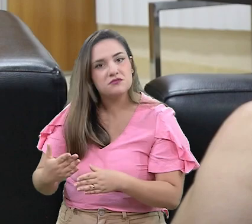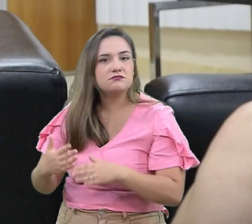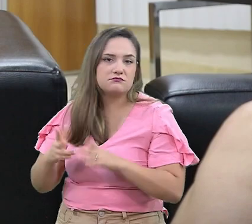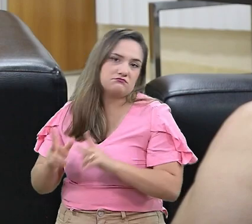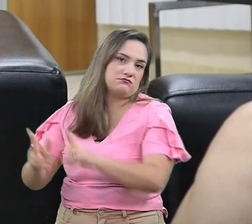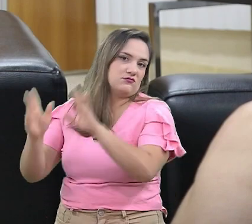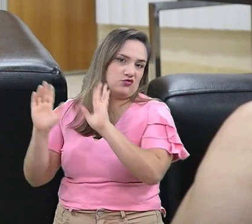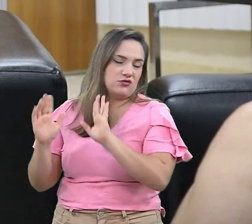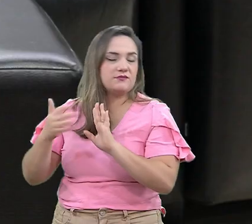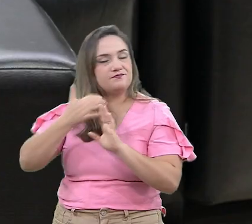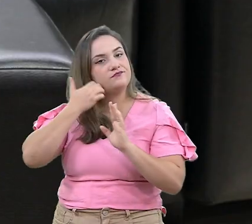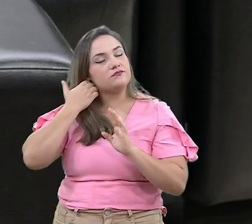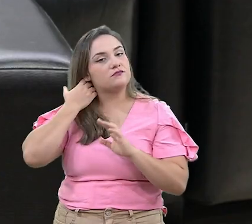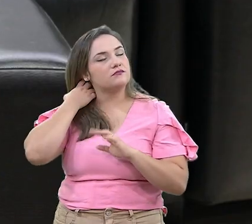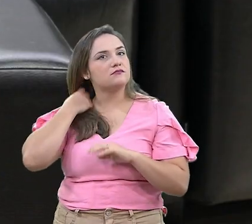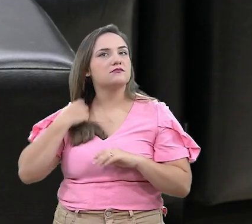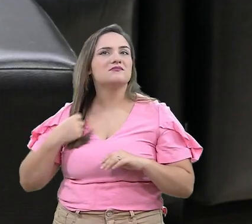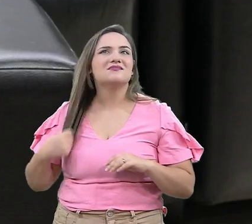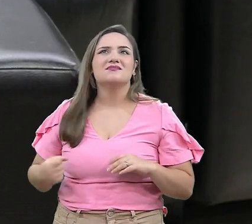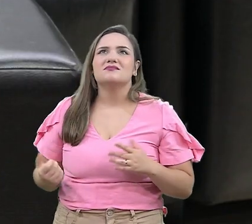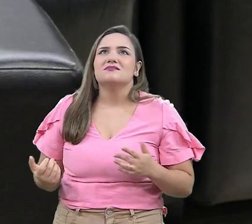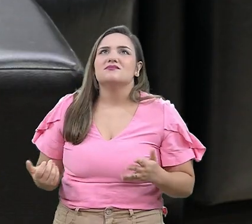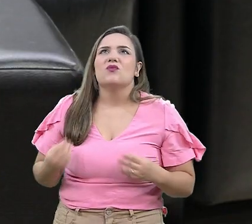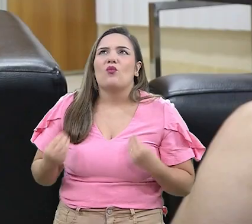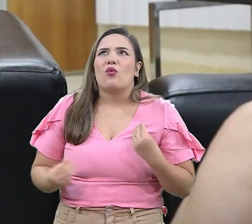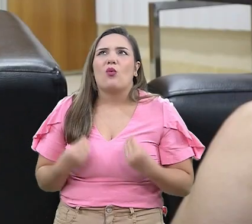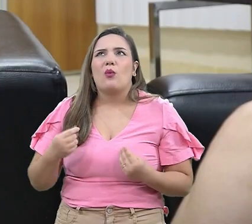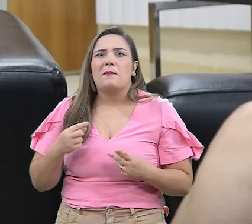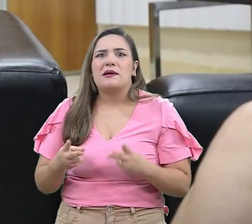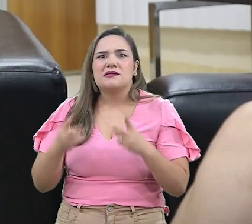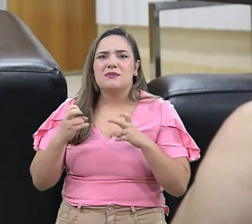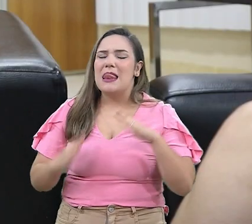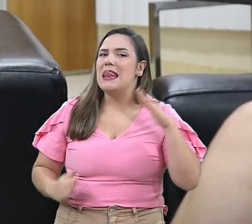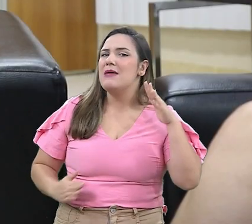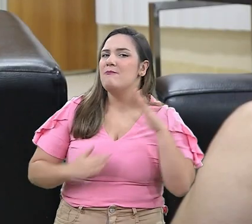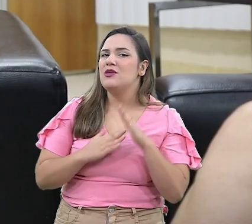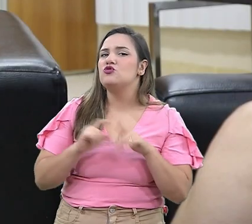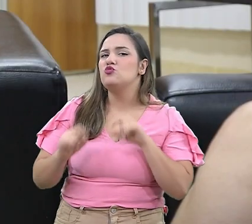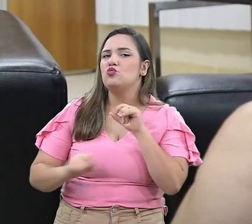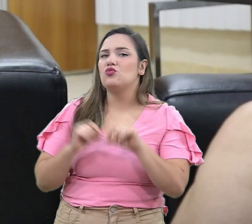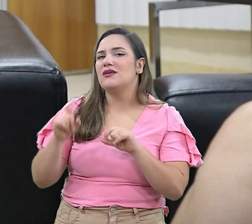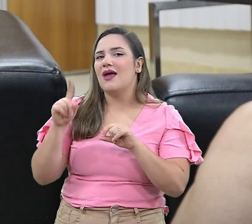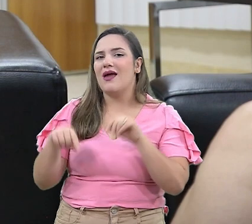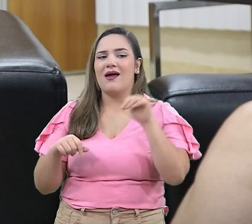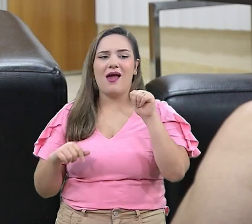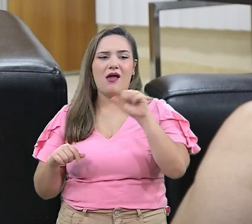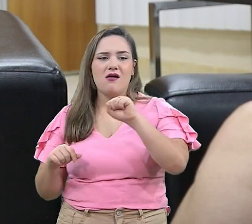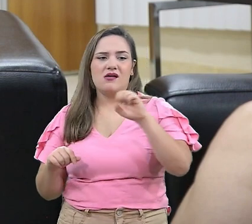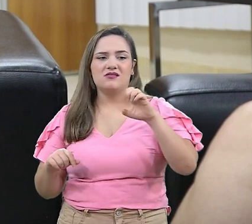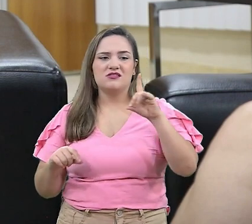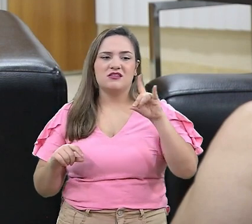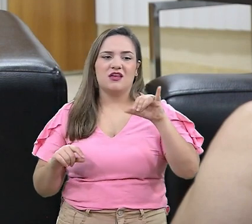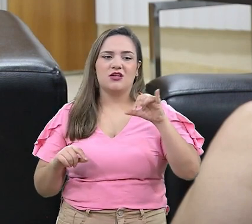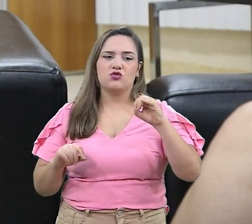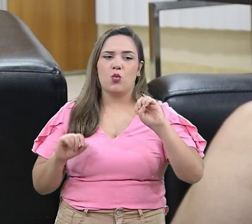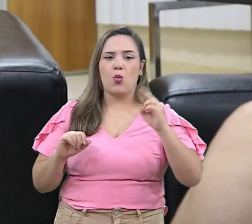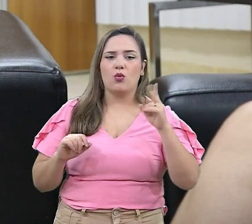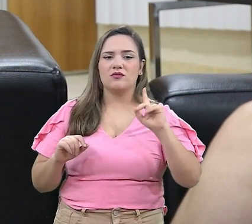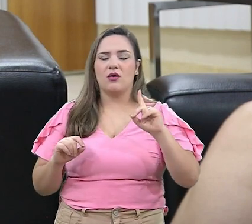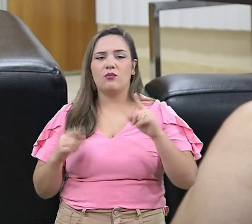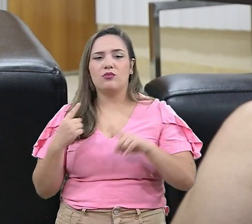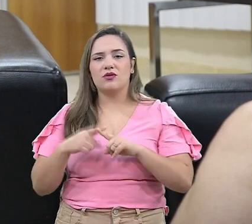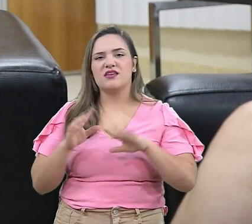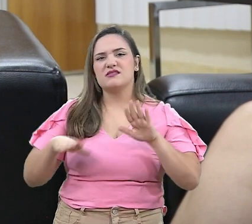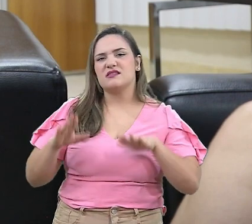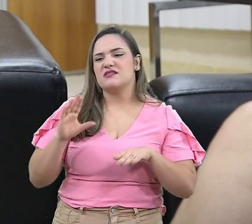né? Como conhecer isso, como pegar, como concretizar isso, né? Porque às vezes